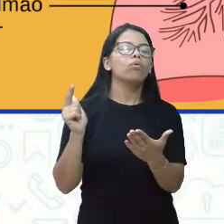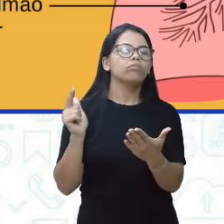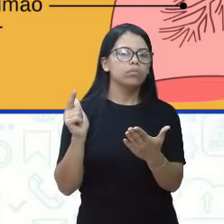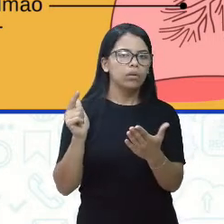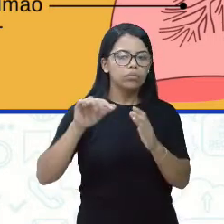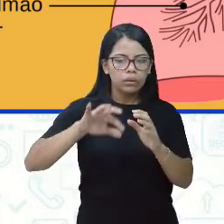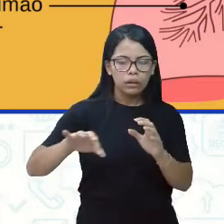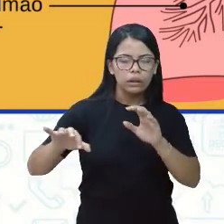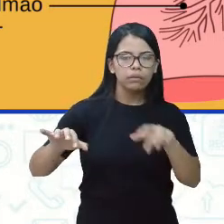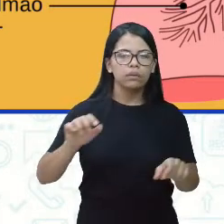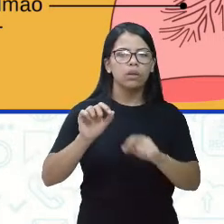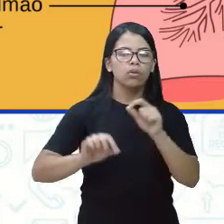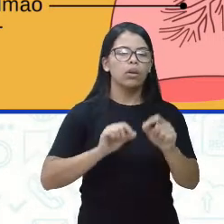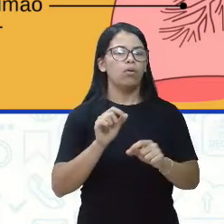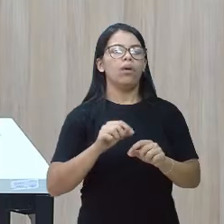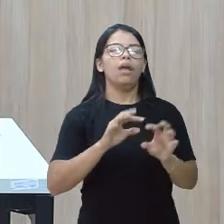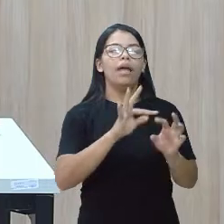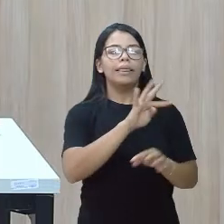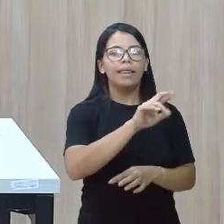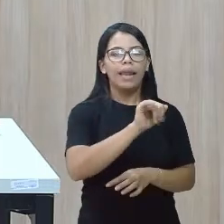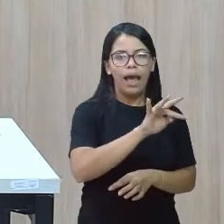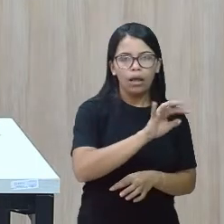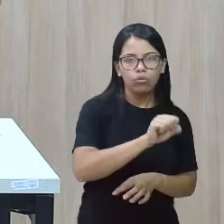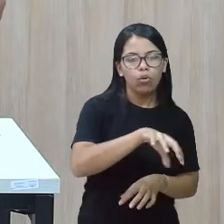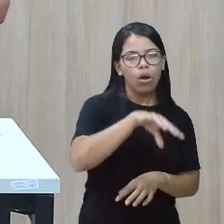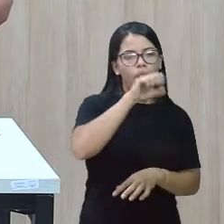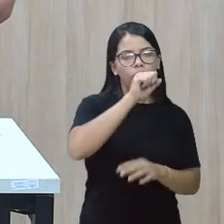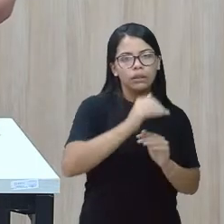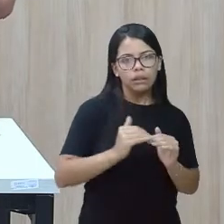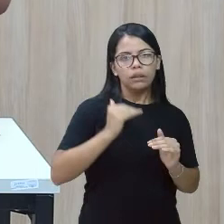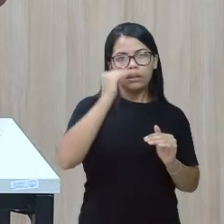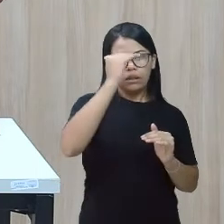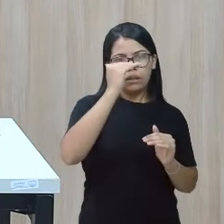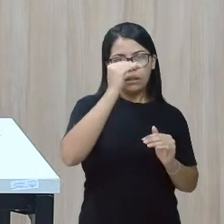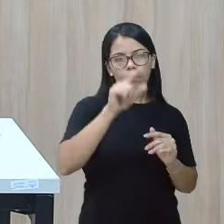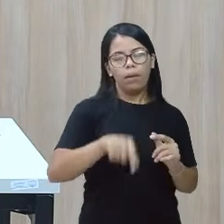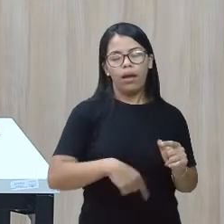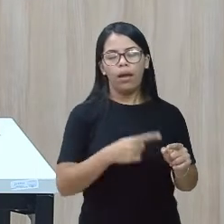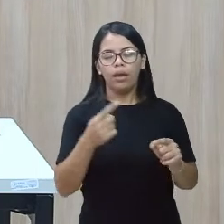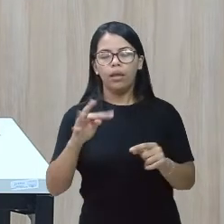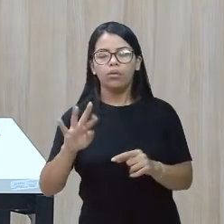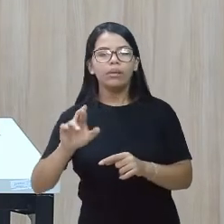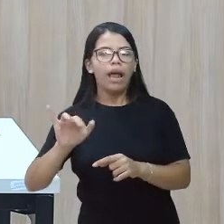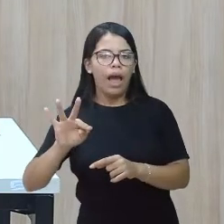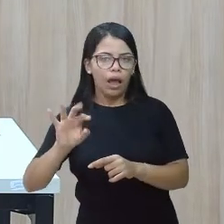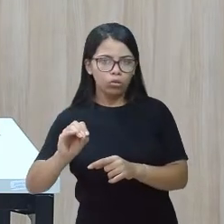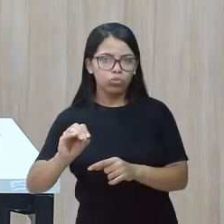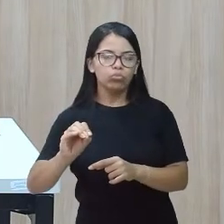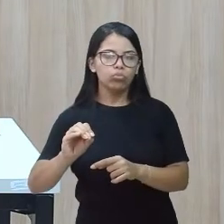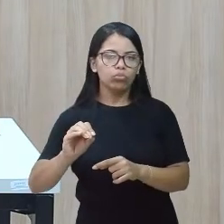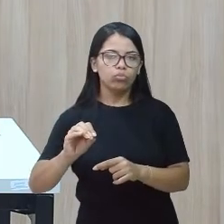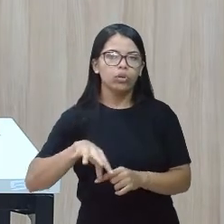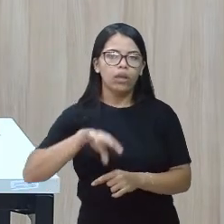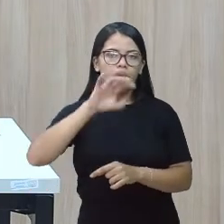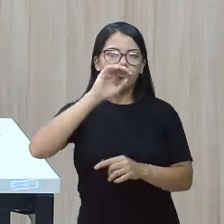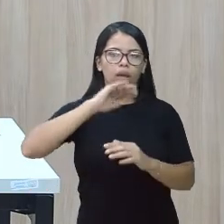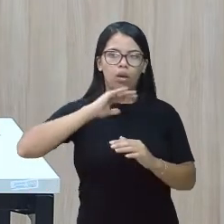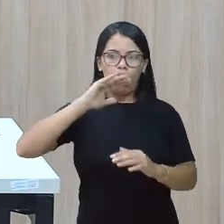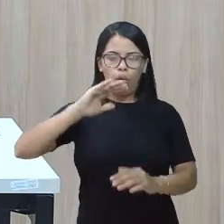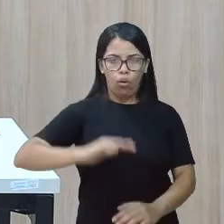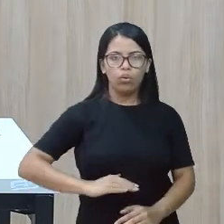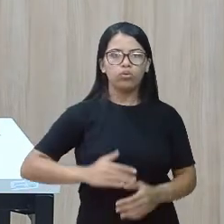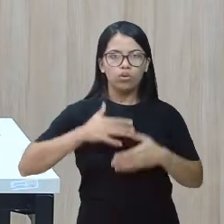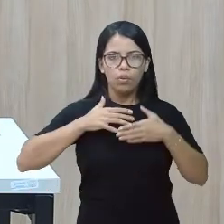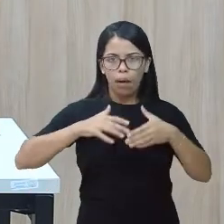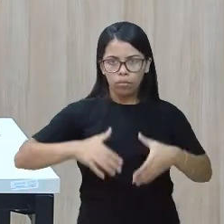é o trato respiratório superior e o trato respiratório inferior. Então vamos lá, vamos caminhar agora em cada um